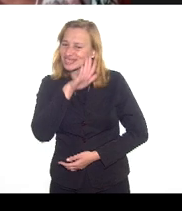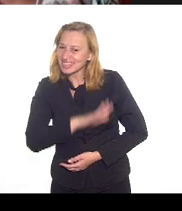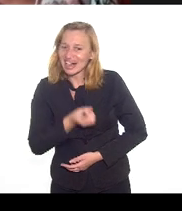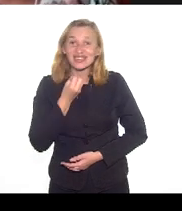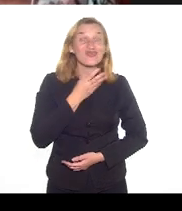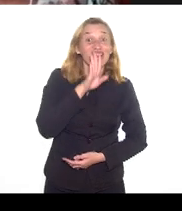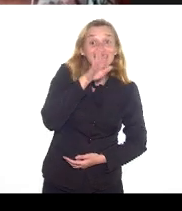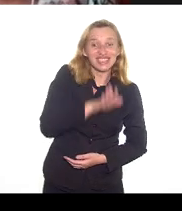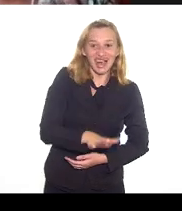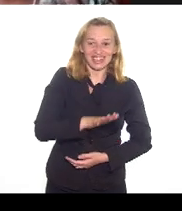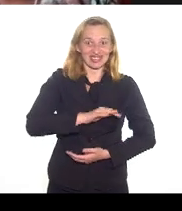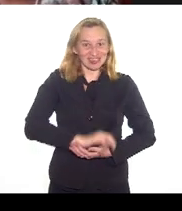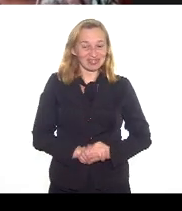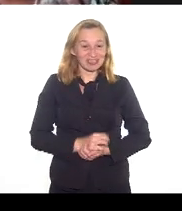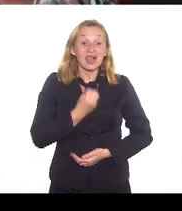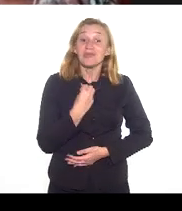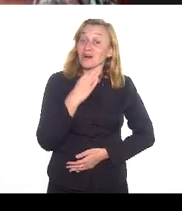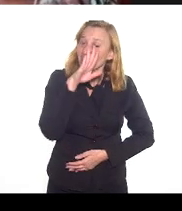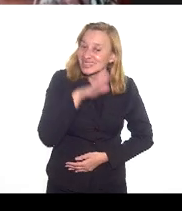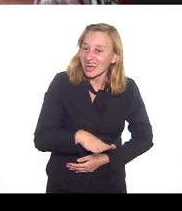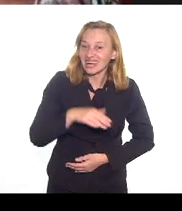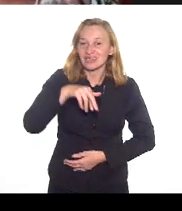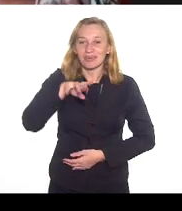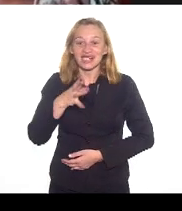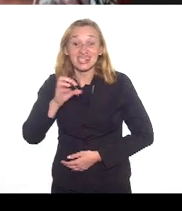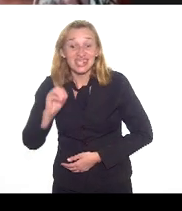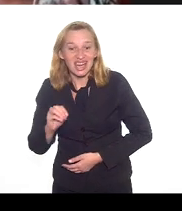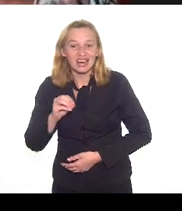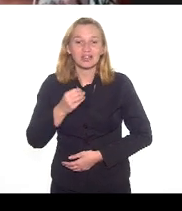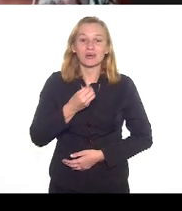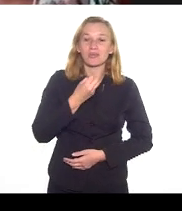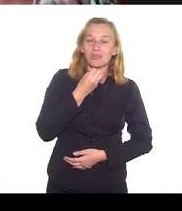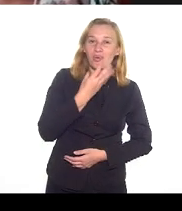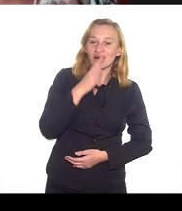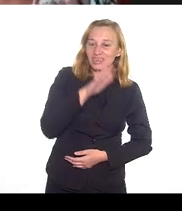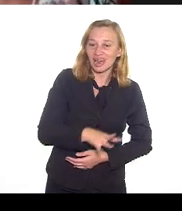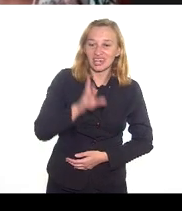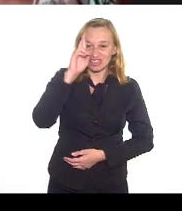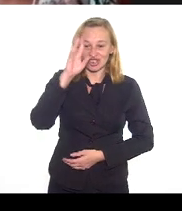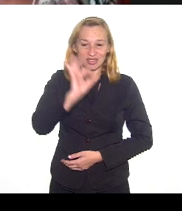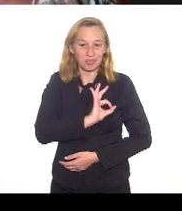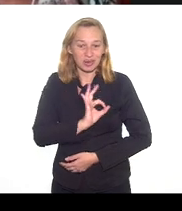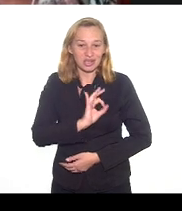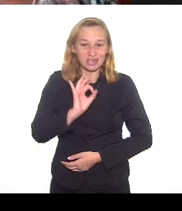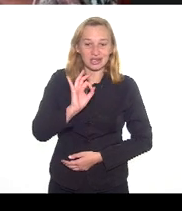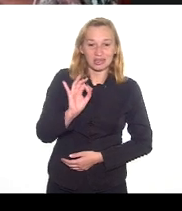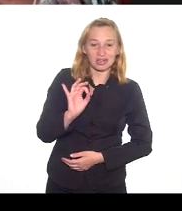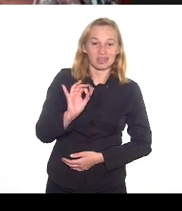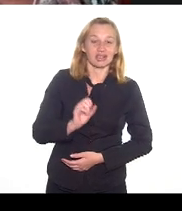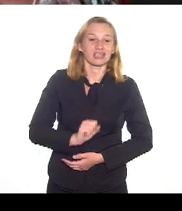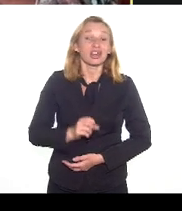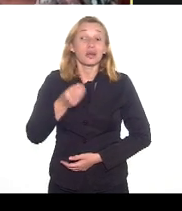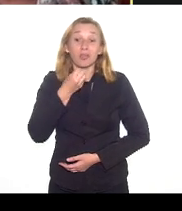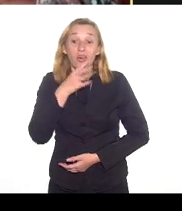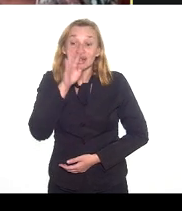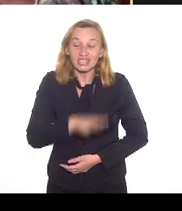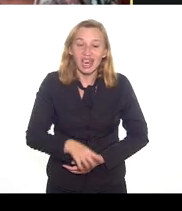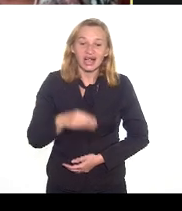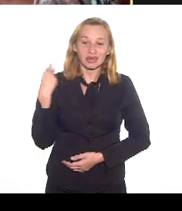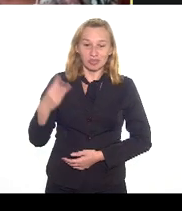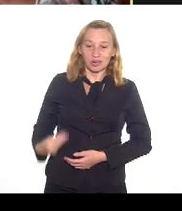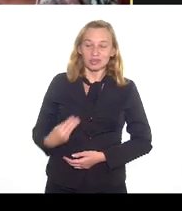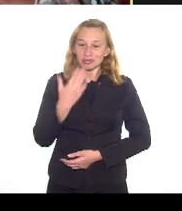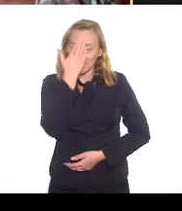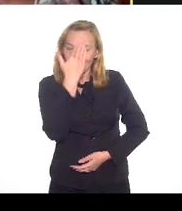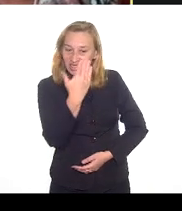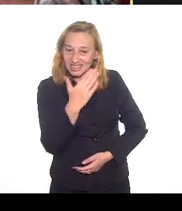Lucinha. Boa tarde, Marcelo. Boa tarde, subtenente. Boa Mônica tarde. Francisco. Boa tarde, presidente. Com saudade